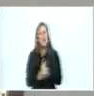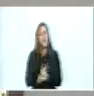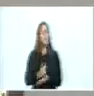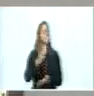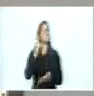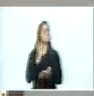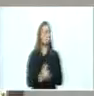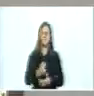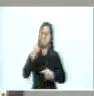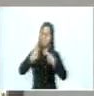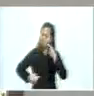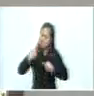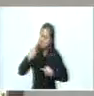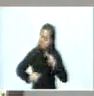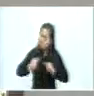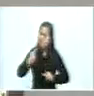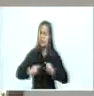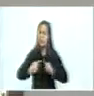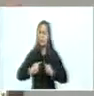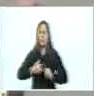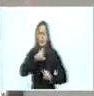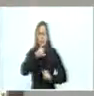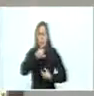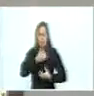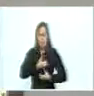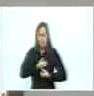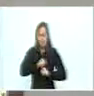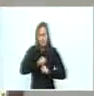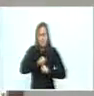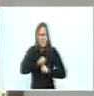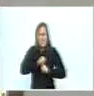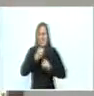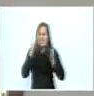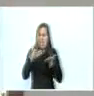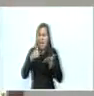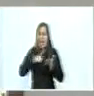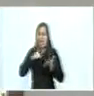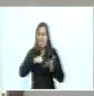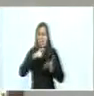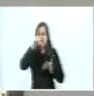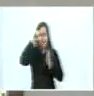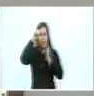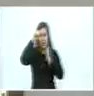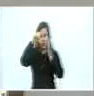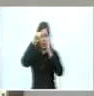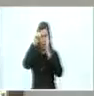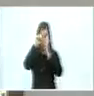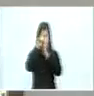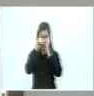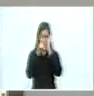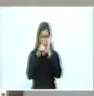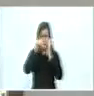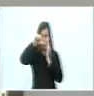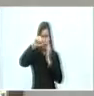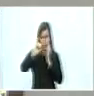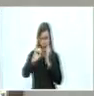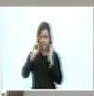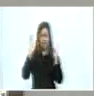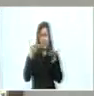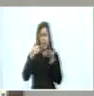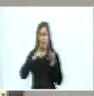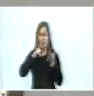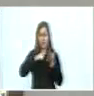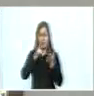de hoje, já disse da angústia que me dá de ver que já existia SOS São Bartolomeu na década de 90, finalzinho de 80, da década de 80,